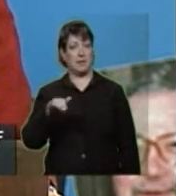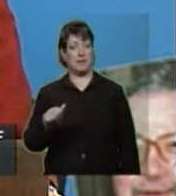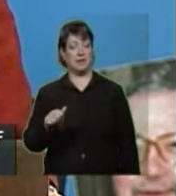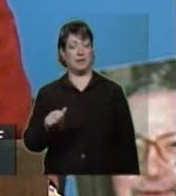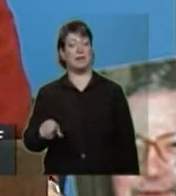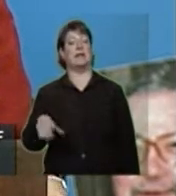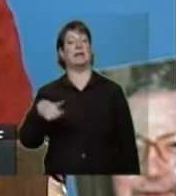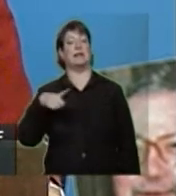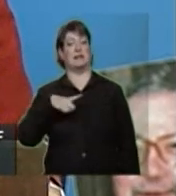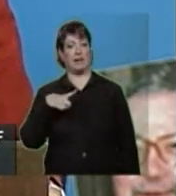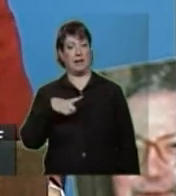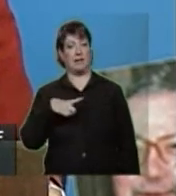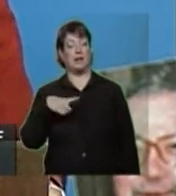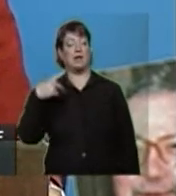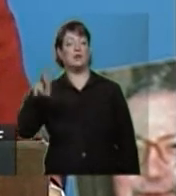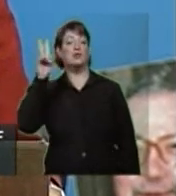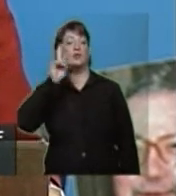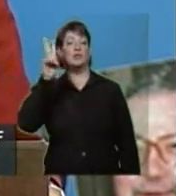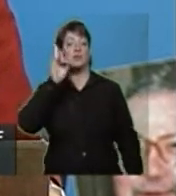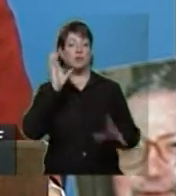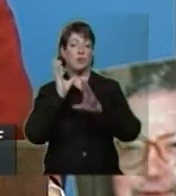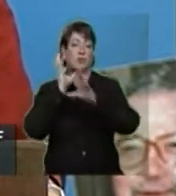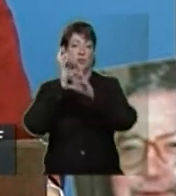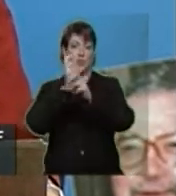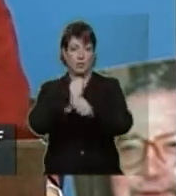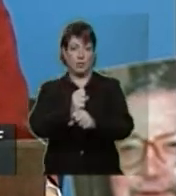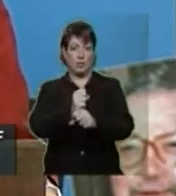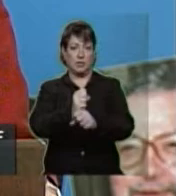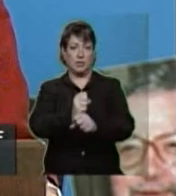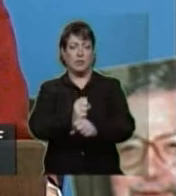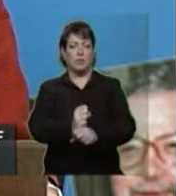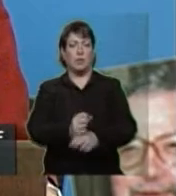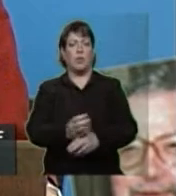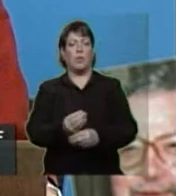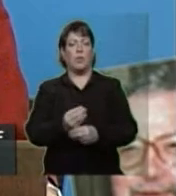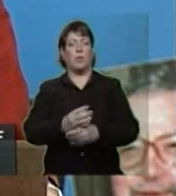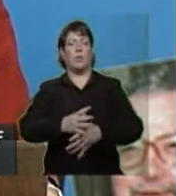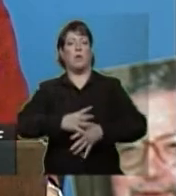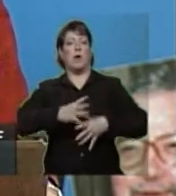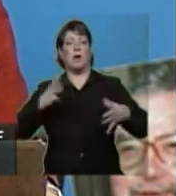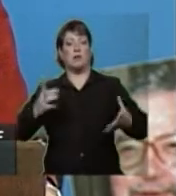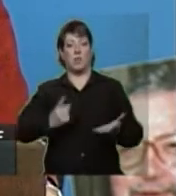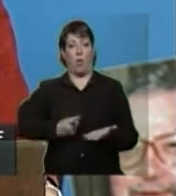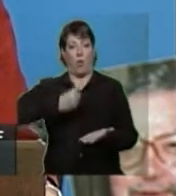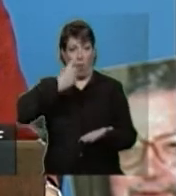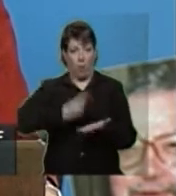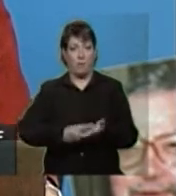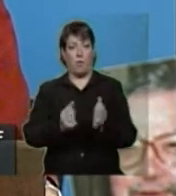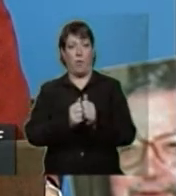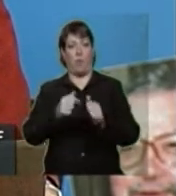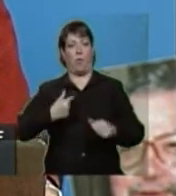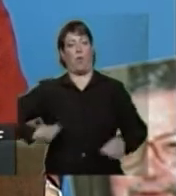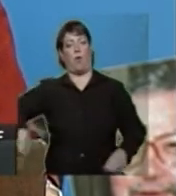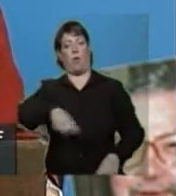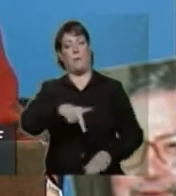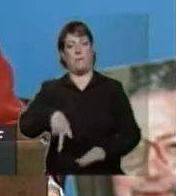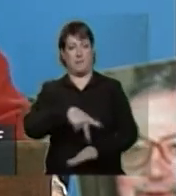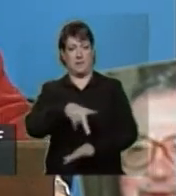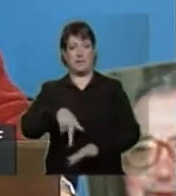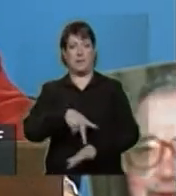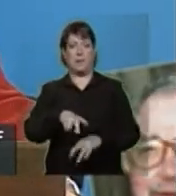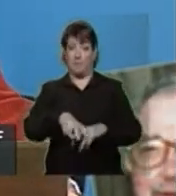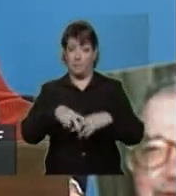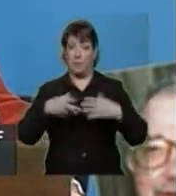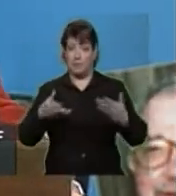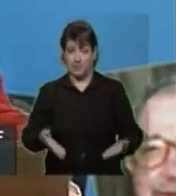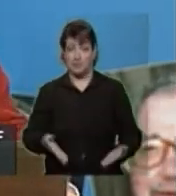tem, na sua trajetória, um imenso compromisso com o nosso país. Por